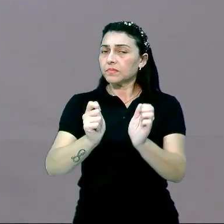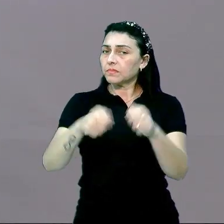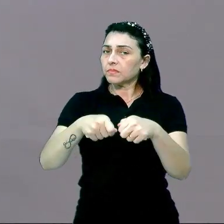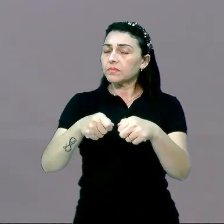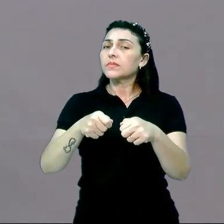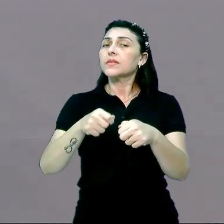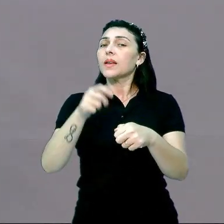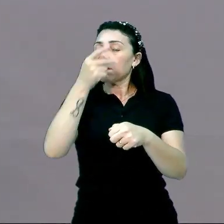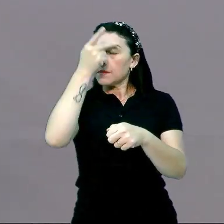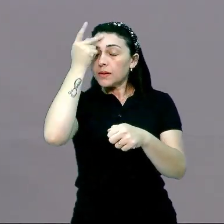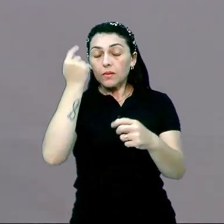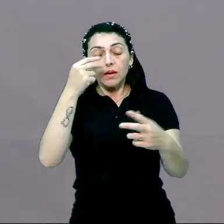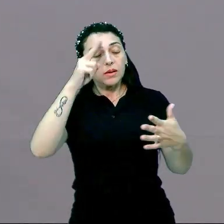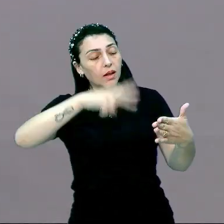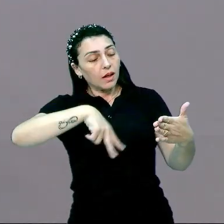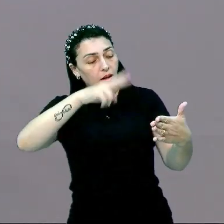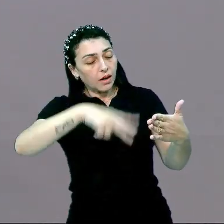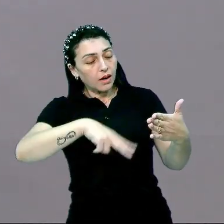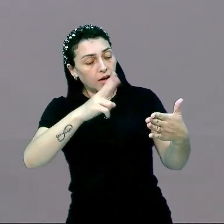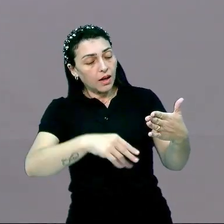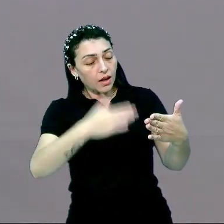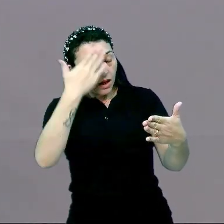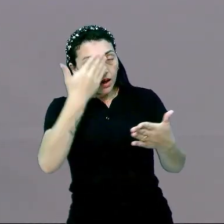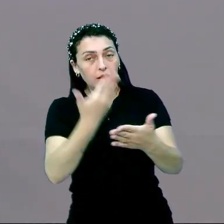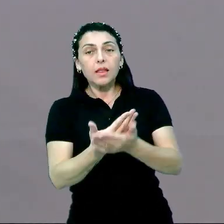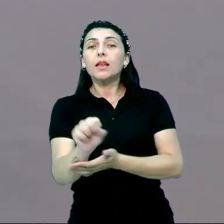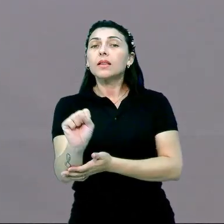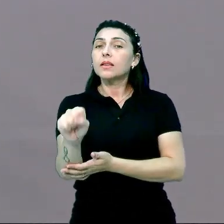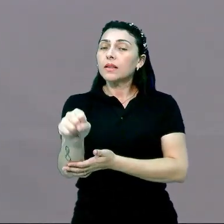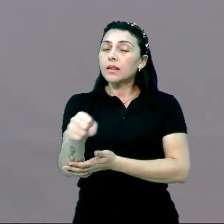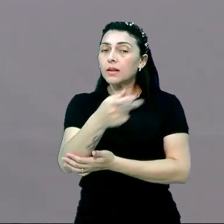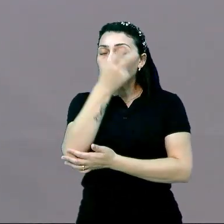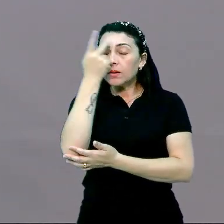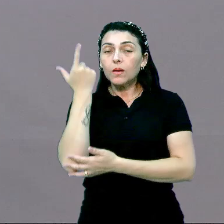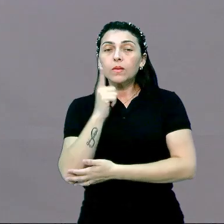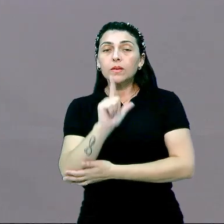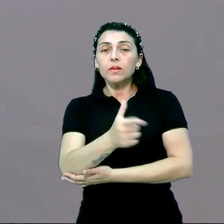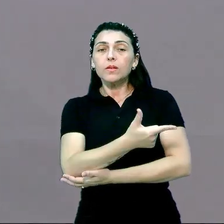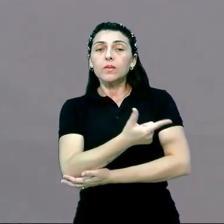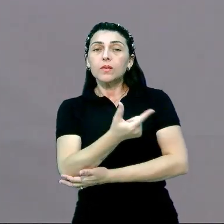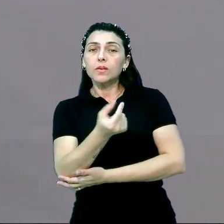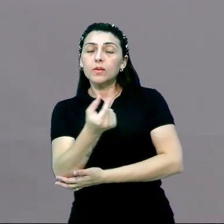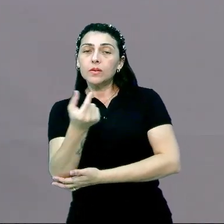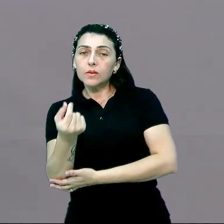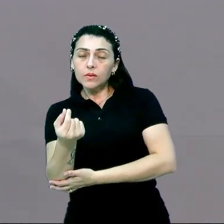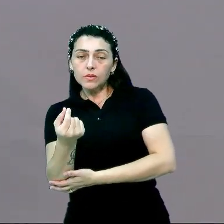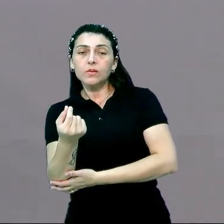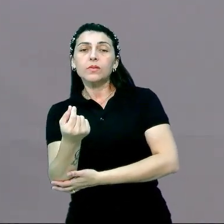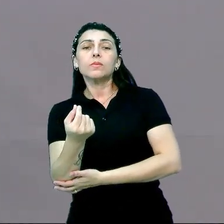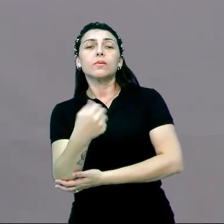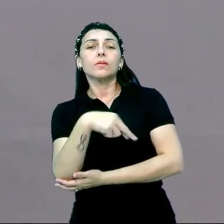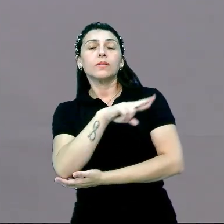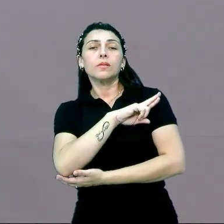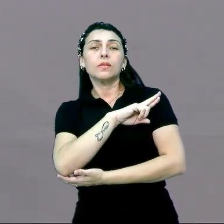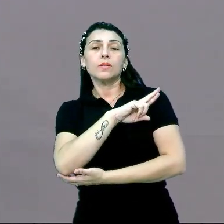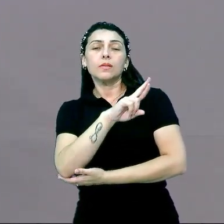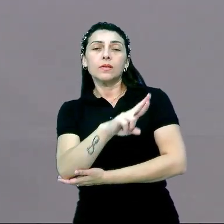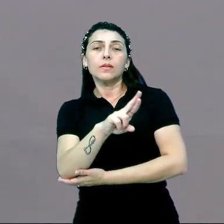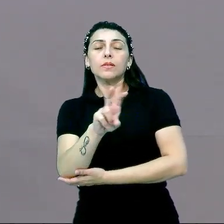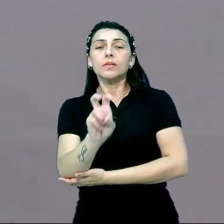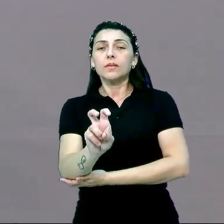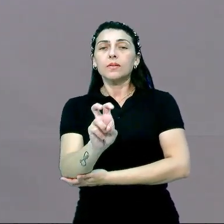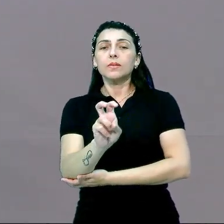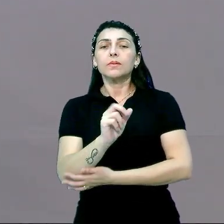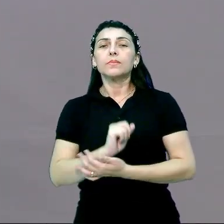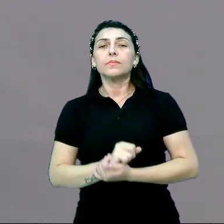de convencer sim a pessoa que está lendo, convencer tão bem que a pessoa alcançou o teu tão sonhado 200 pontos na competência